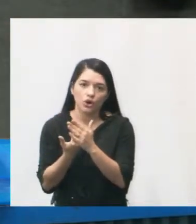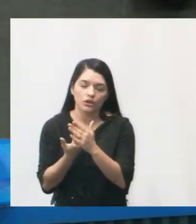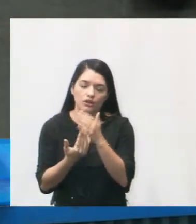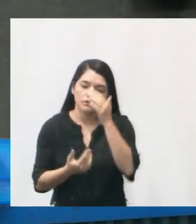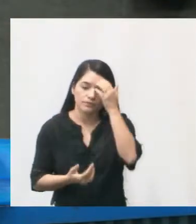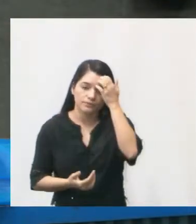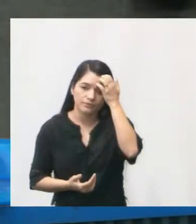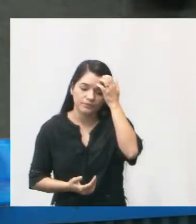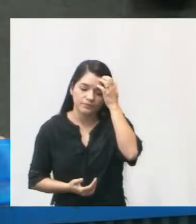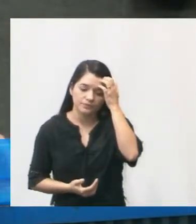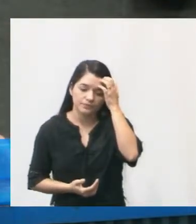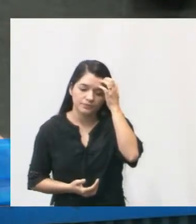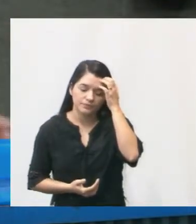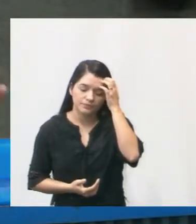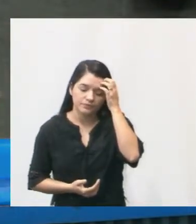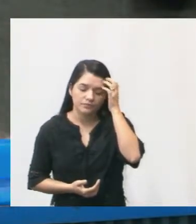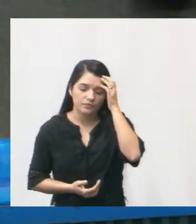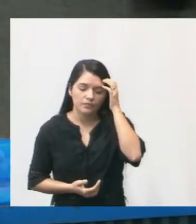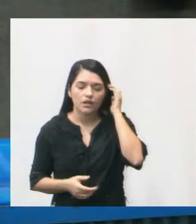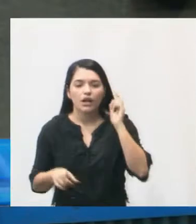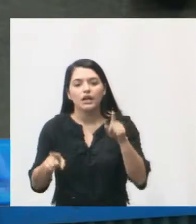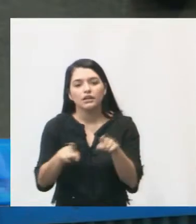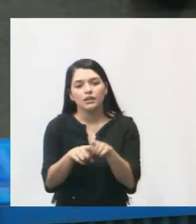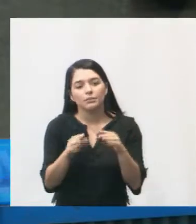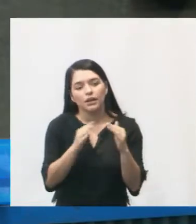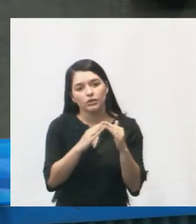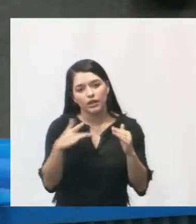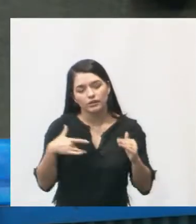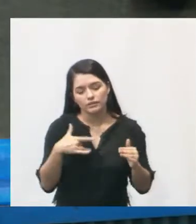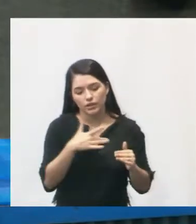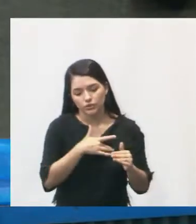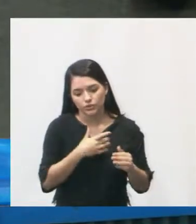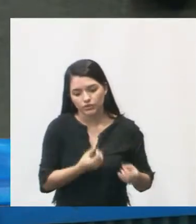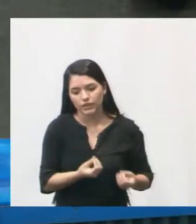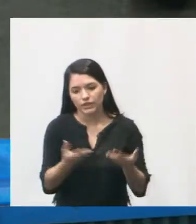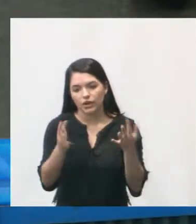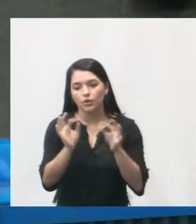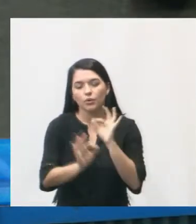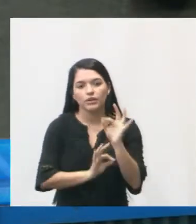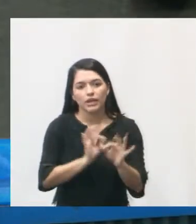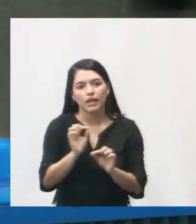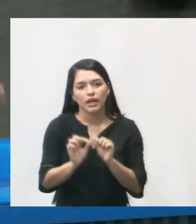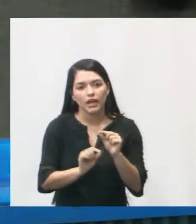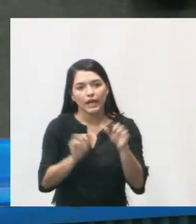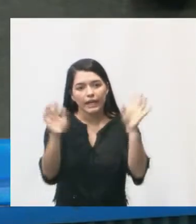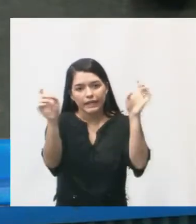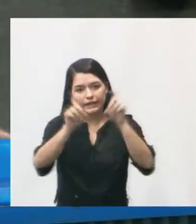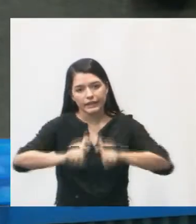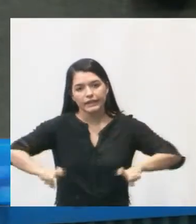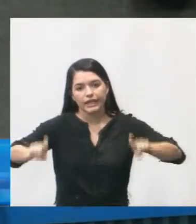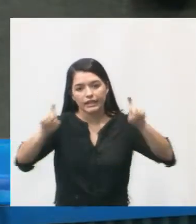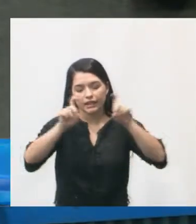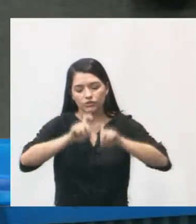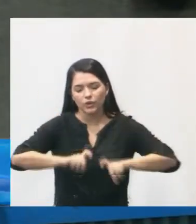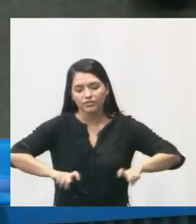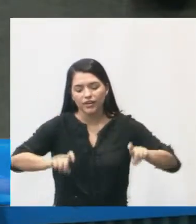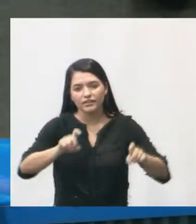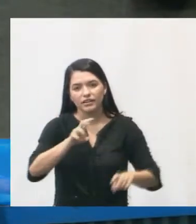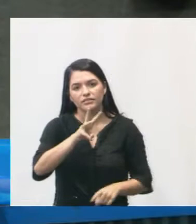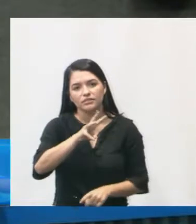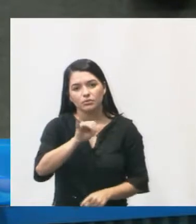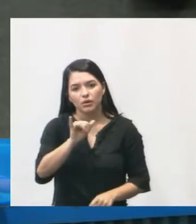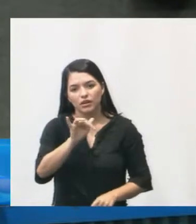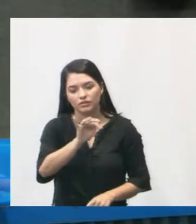as escolas e unidades de saúde Wi-Fi. Todas as escolas e unidades de saúde vão